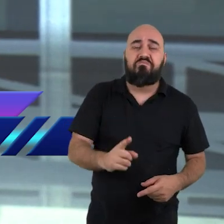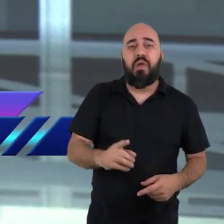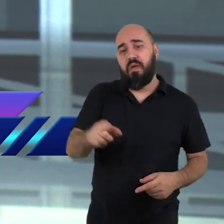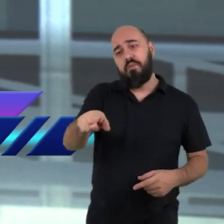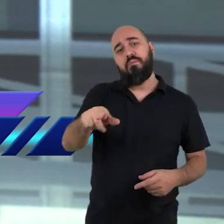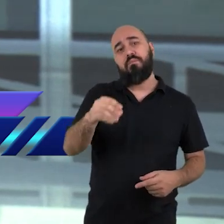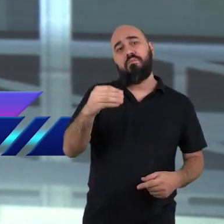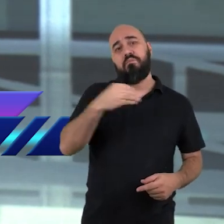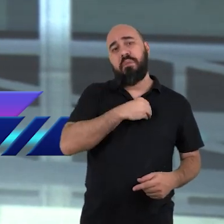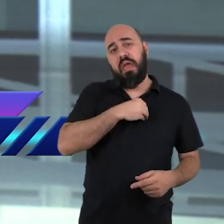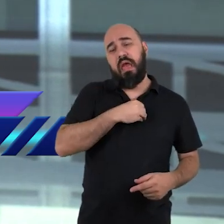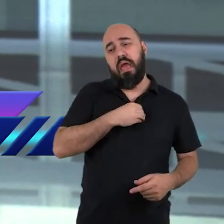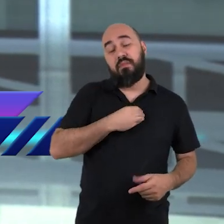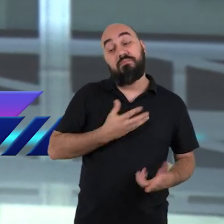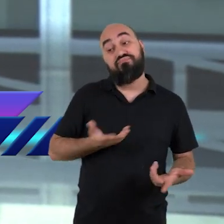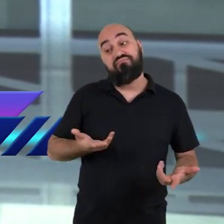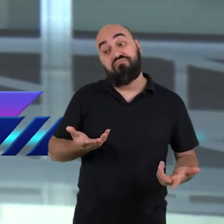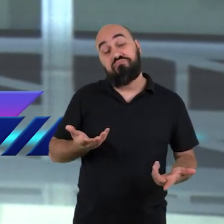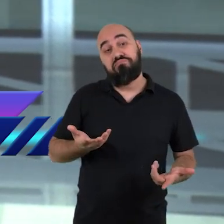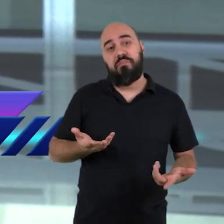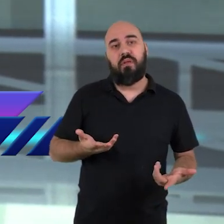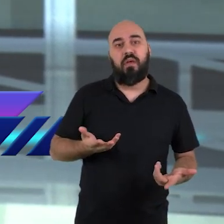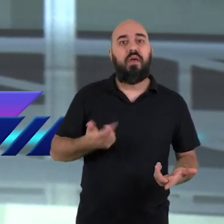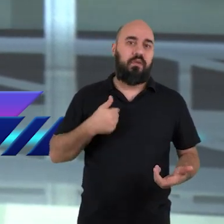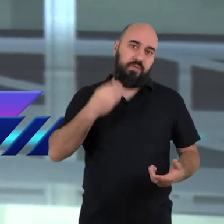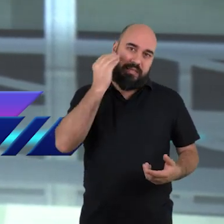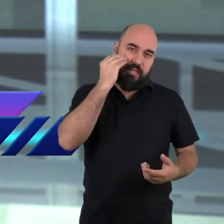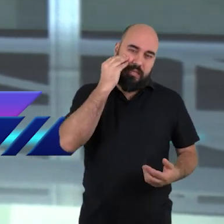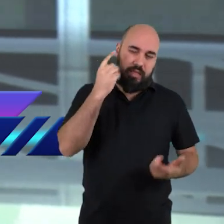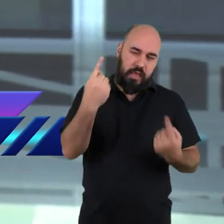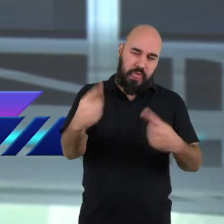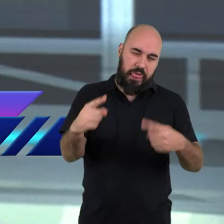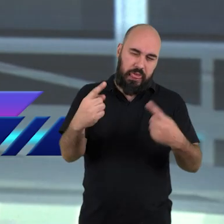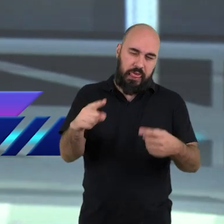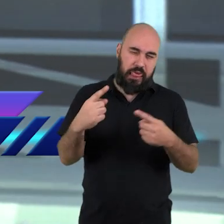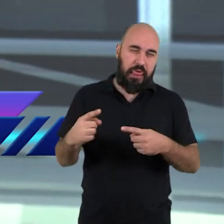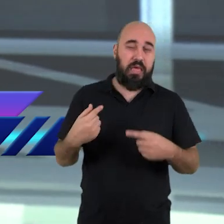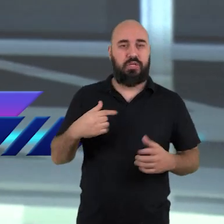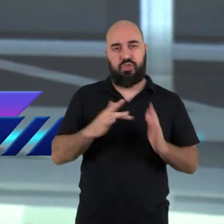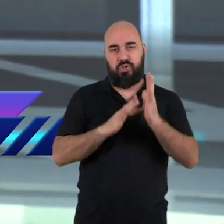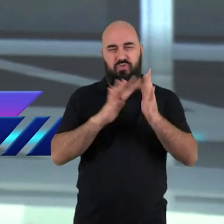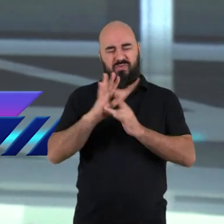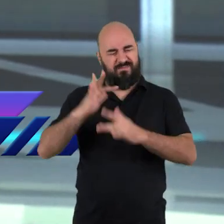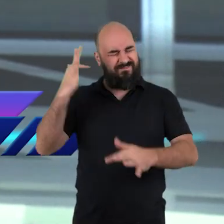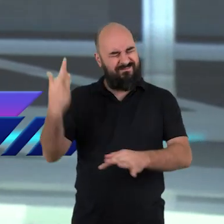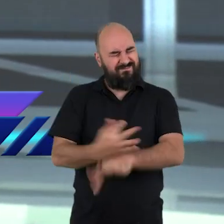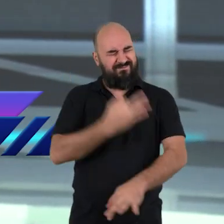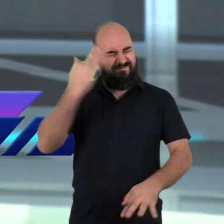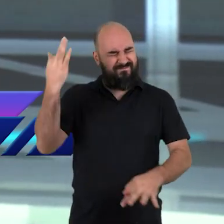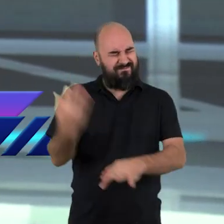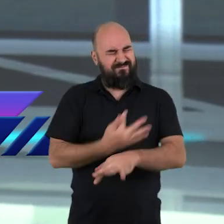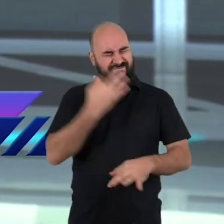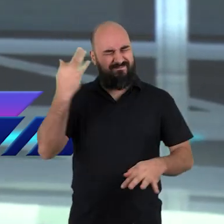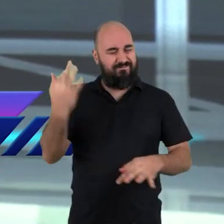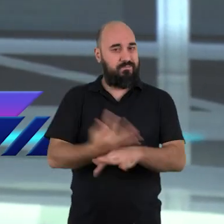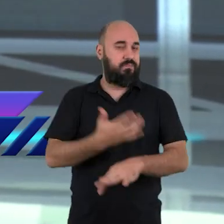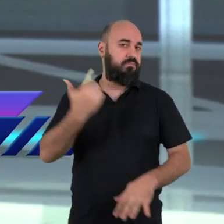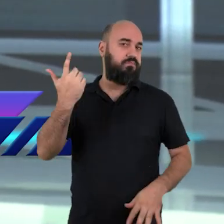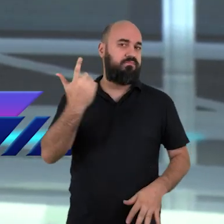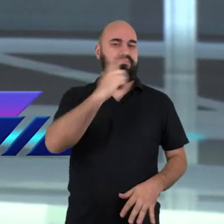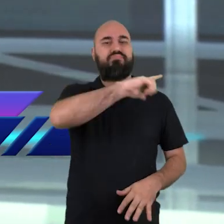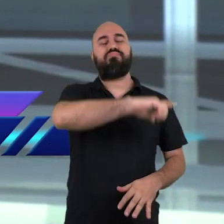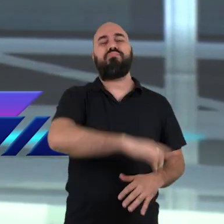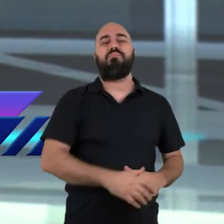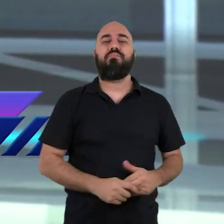ter dado errado, Jesus poderia falhar, mas Jesus não falhou. Foi um preço pago enorme por Cristo Jesus. Em um momento antes